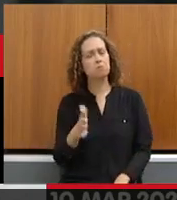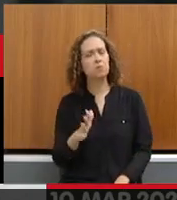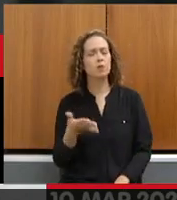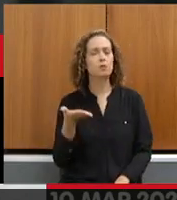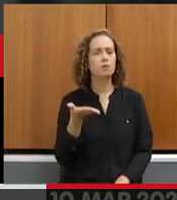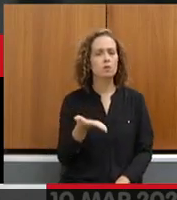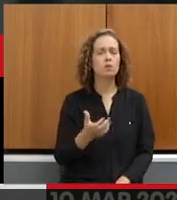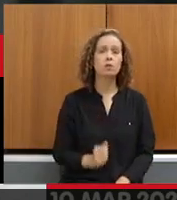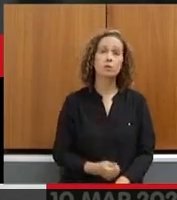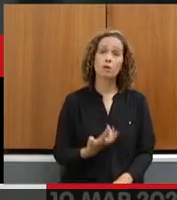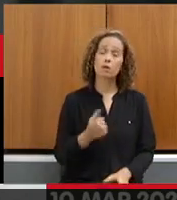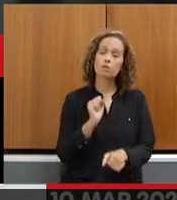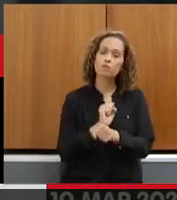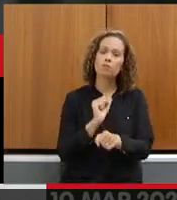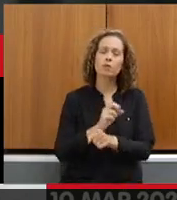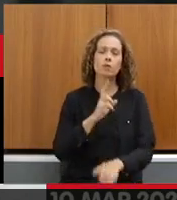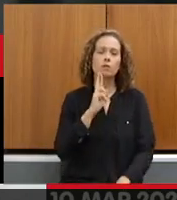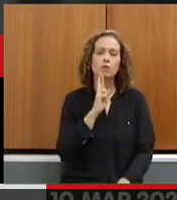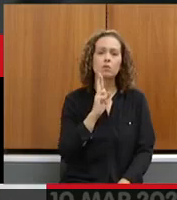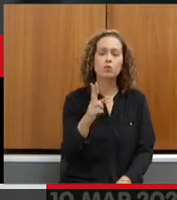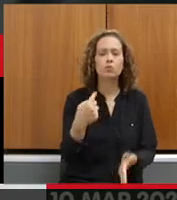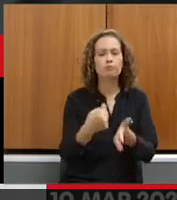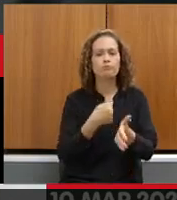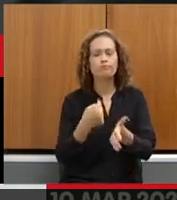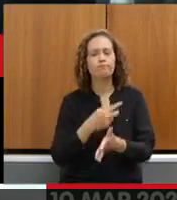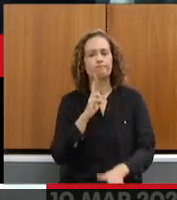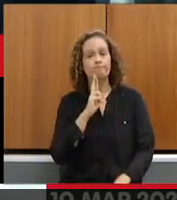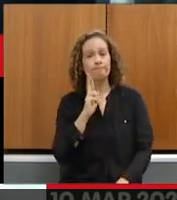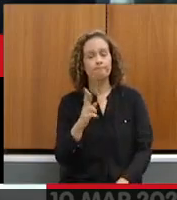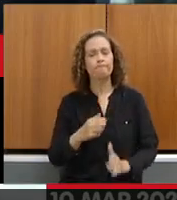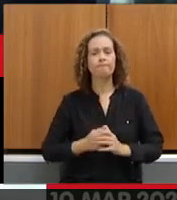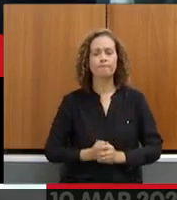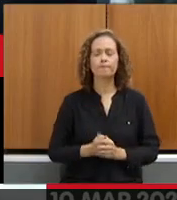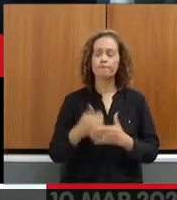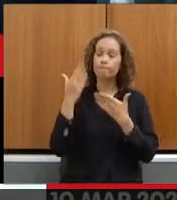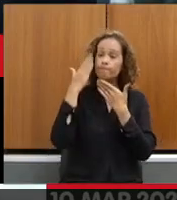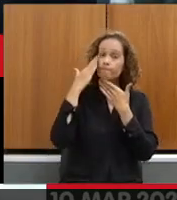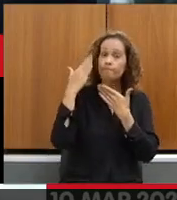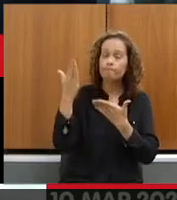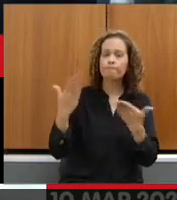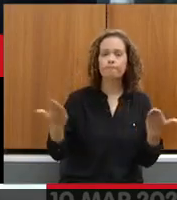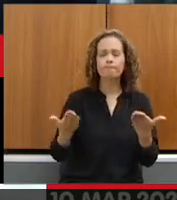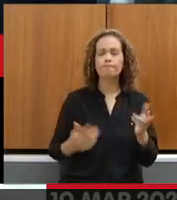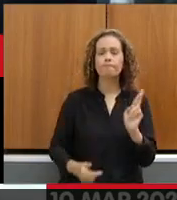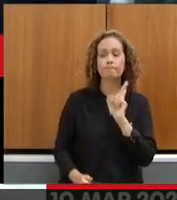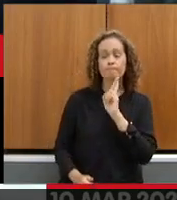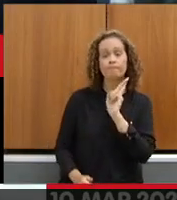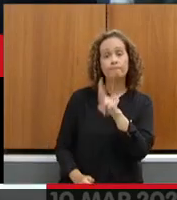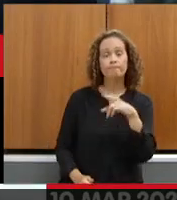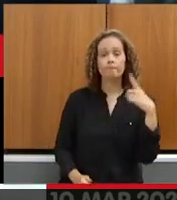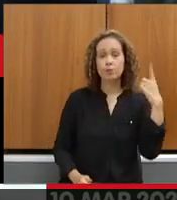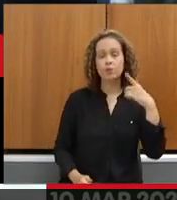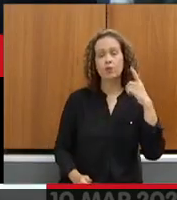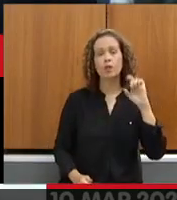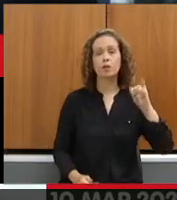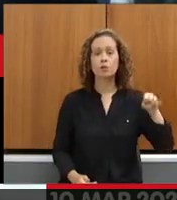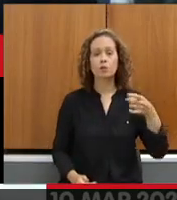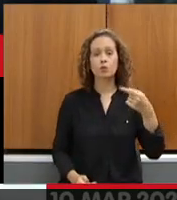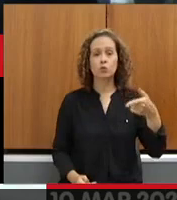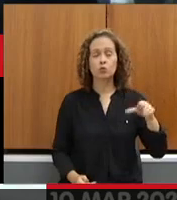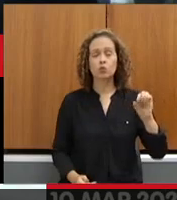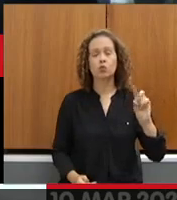tinha eu espero que eu tenho respondido aos questionamentos Obrigado com a palavra para réplica Deputado João Vitor Xavier